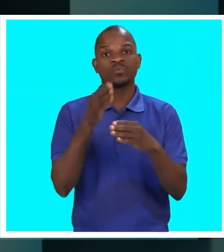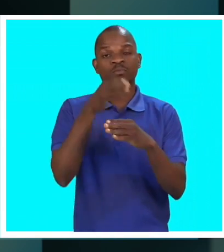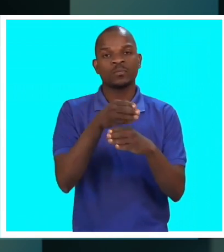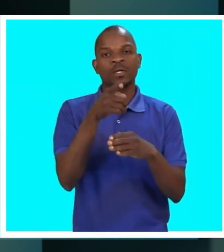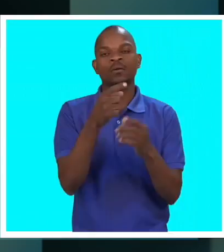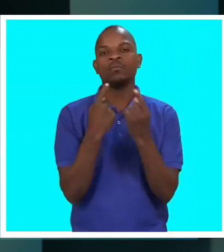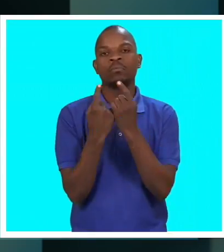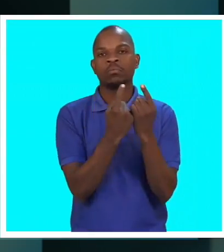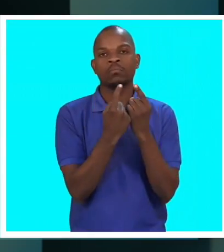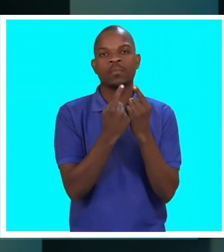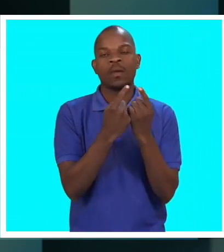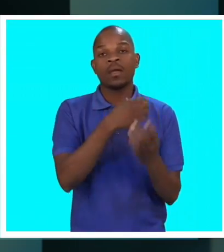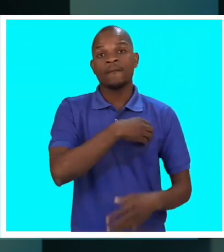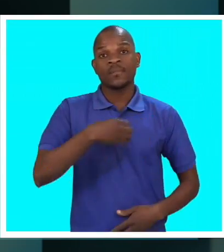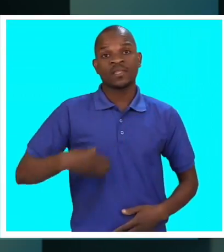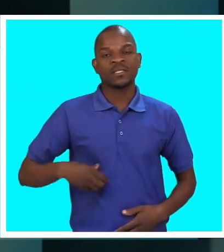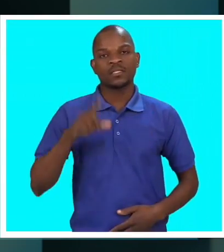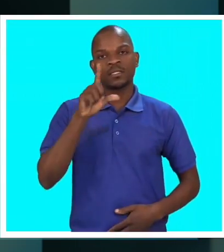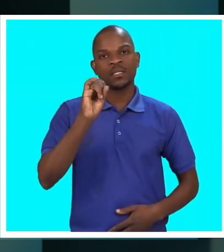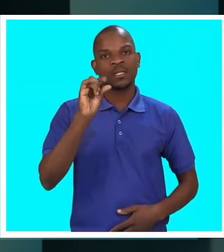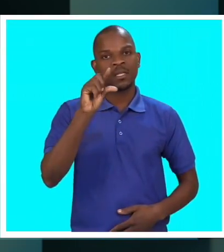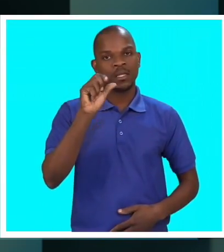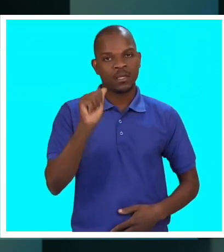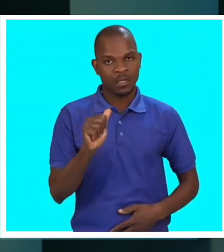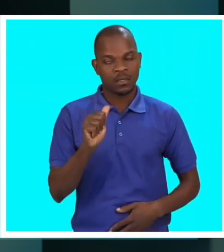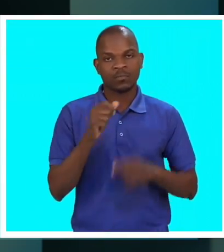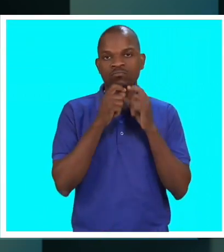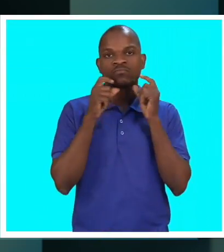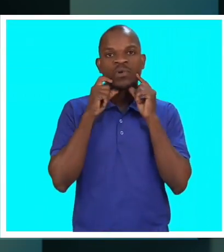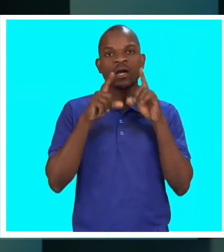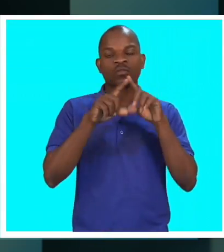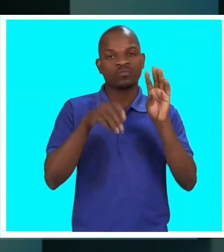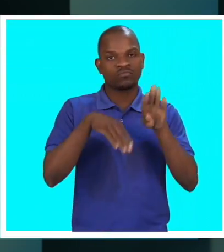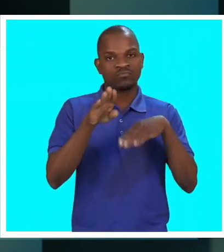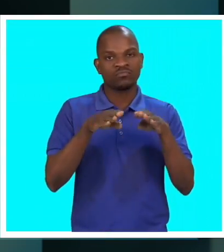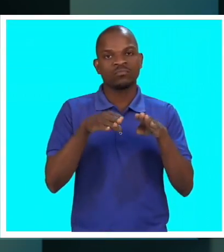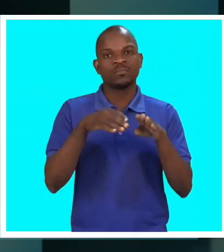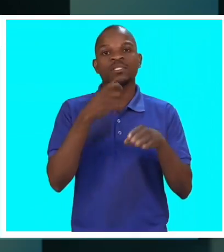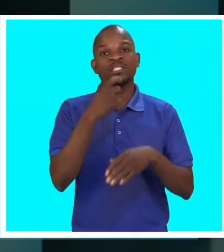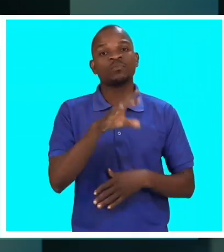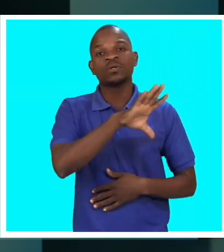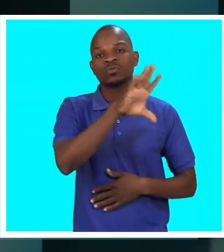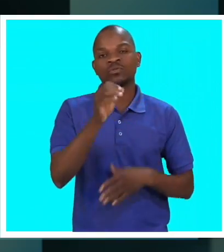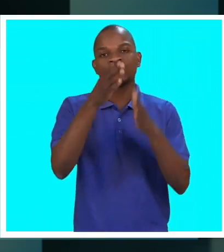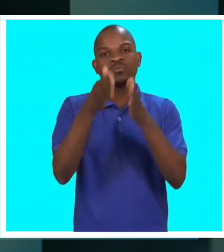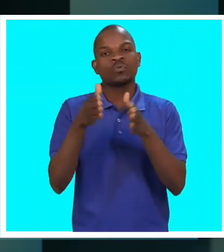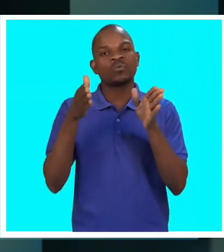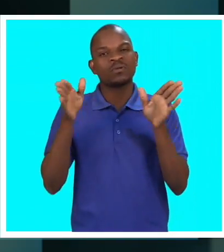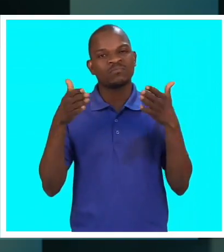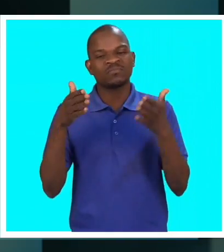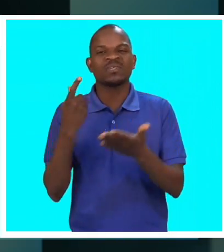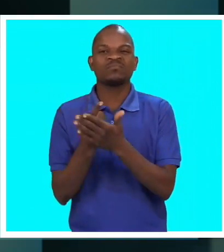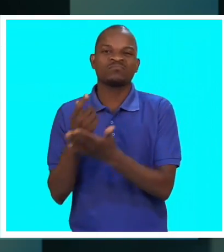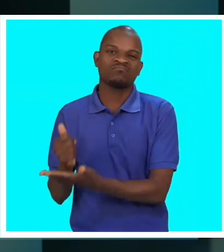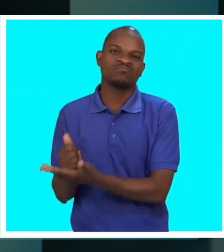fase a esta situação, o presidente da Liga Moçambicana de Futebol apela ao empresariado para apoiar